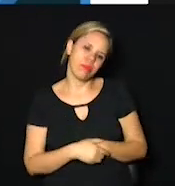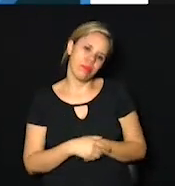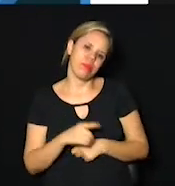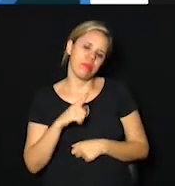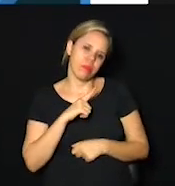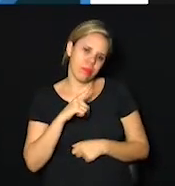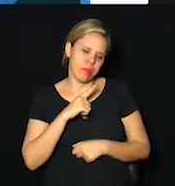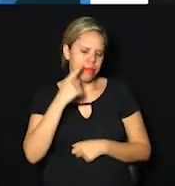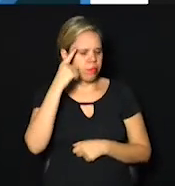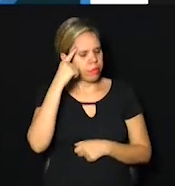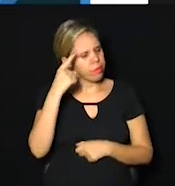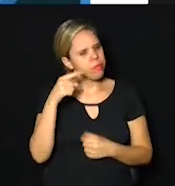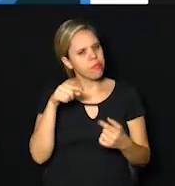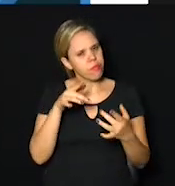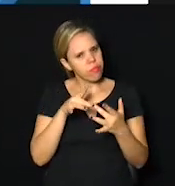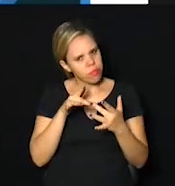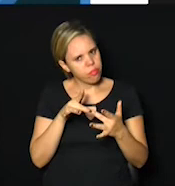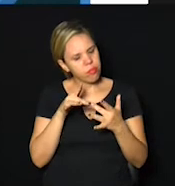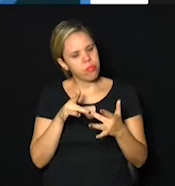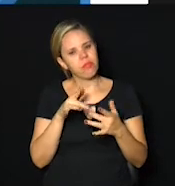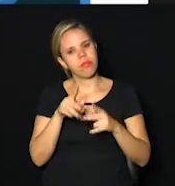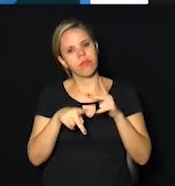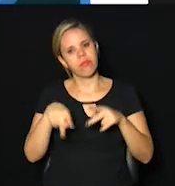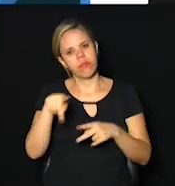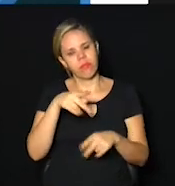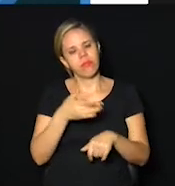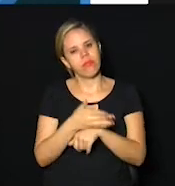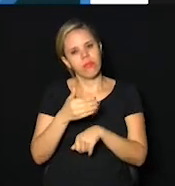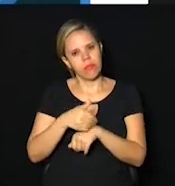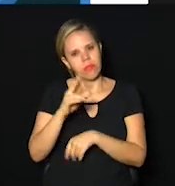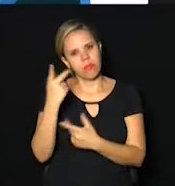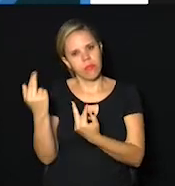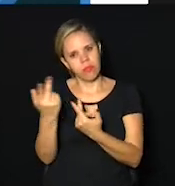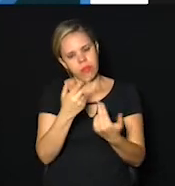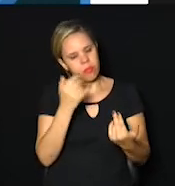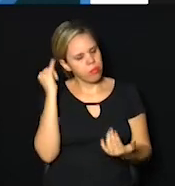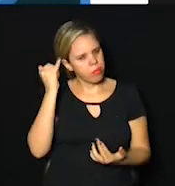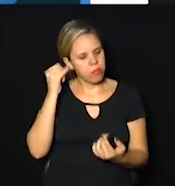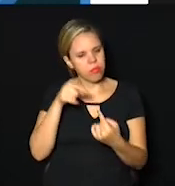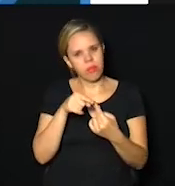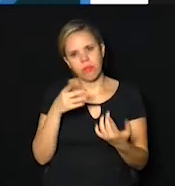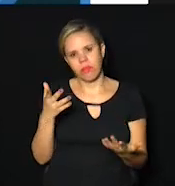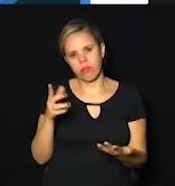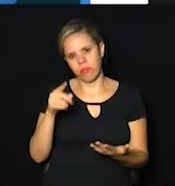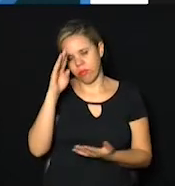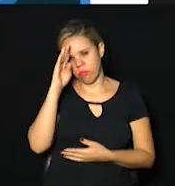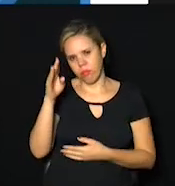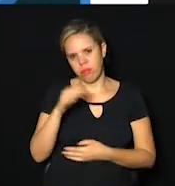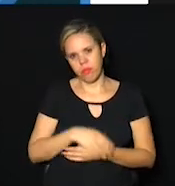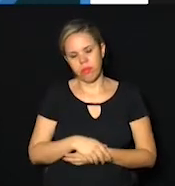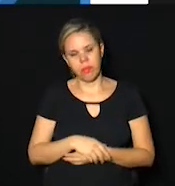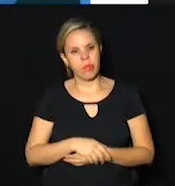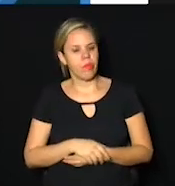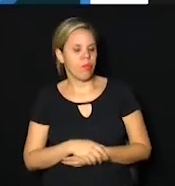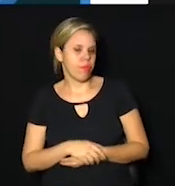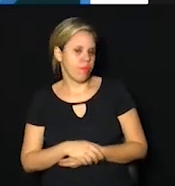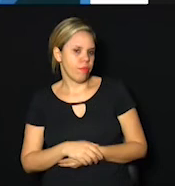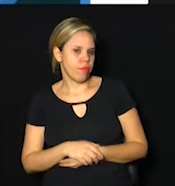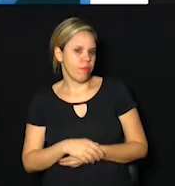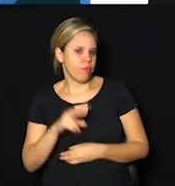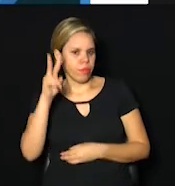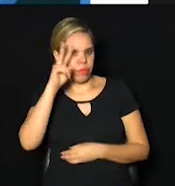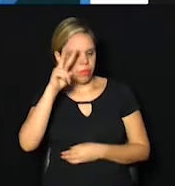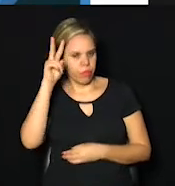cria intimidade, faz com que as pessoas participem da mesma narrativa. Isso é fundamental. Né? As histórias